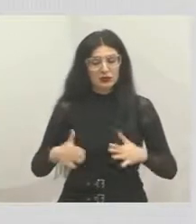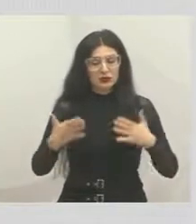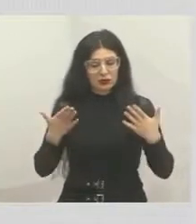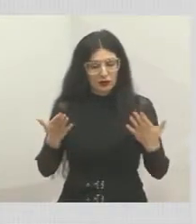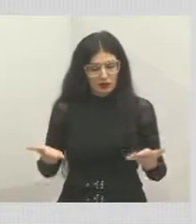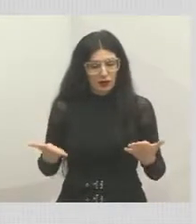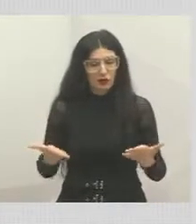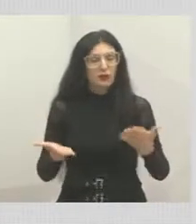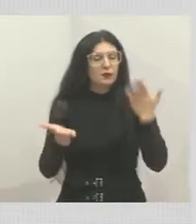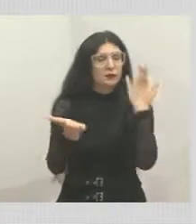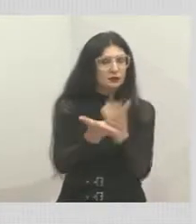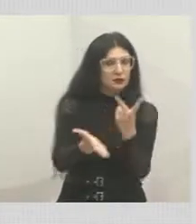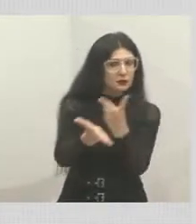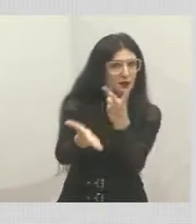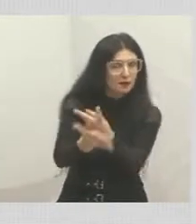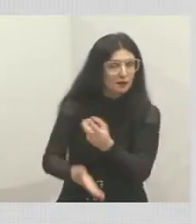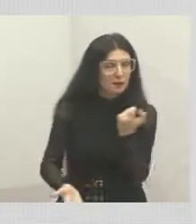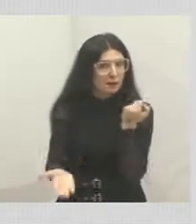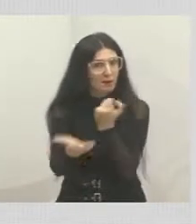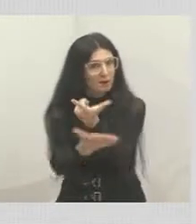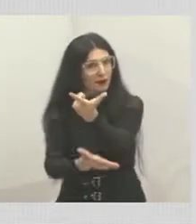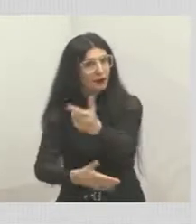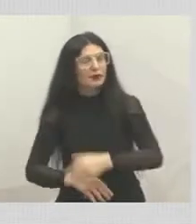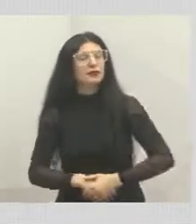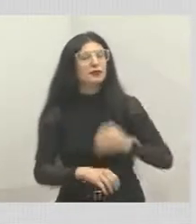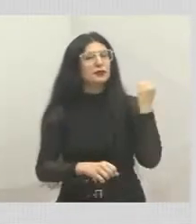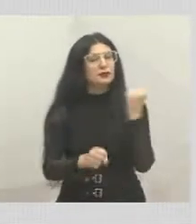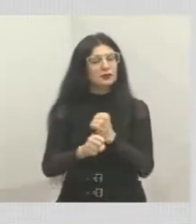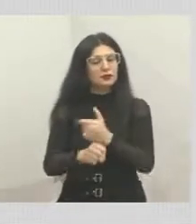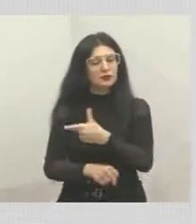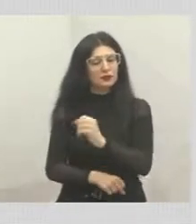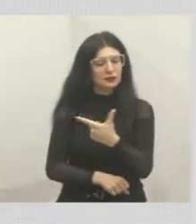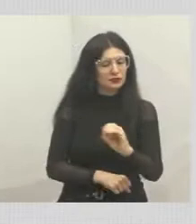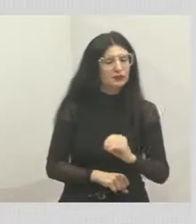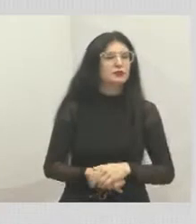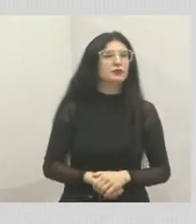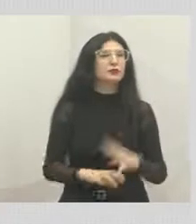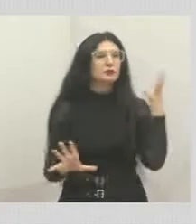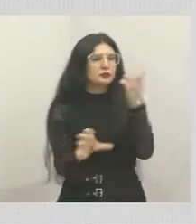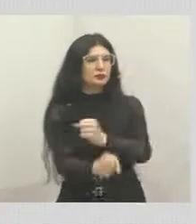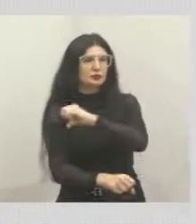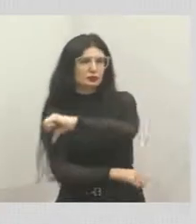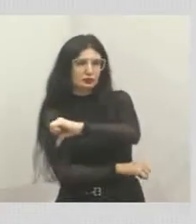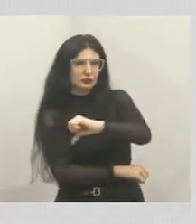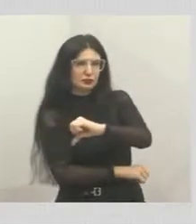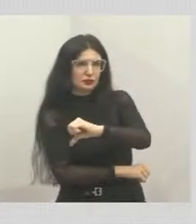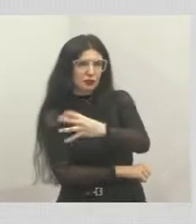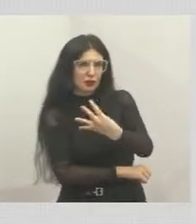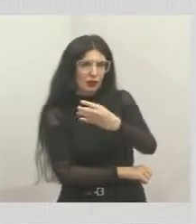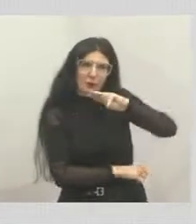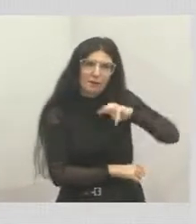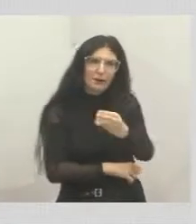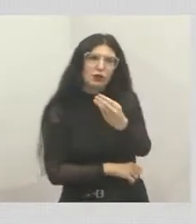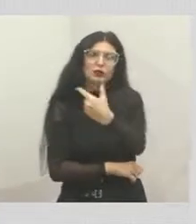na meta anual orçamentária para 2020 estava orçado em